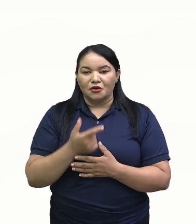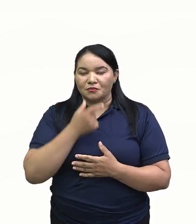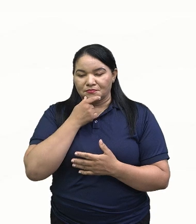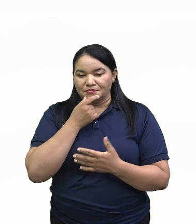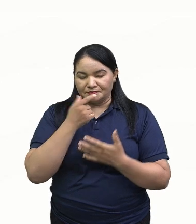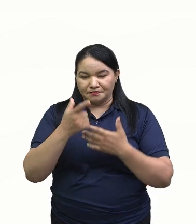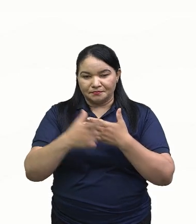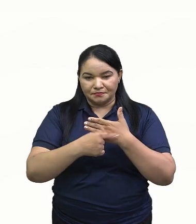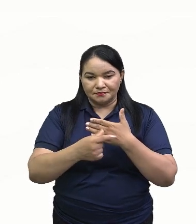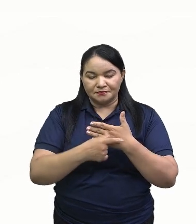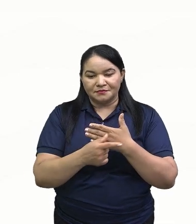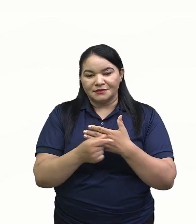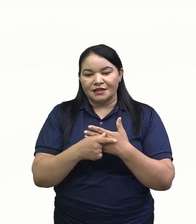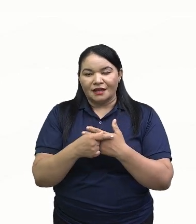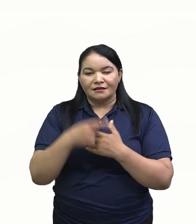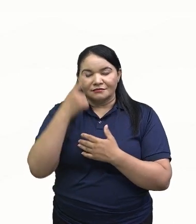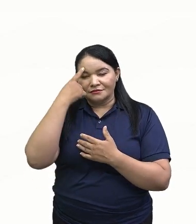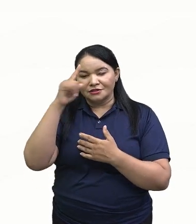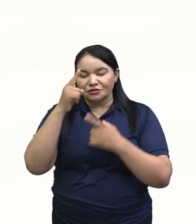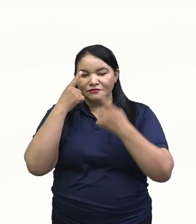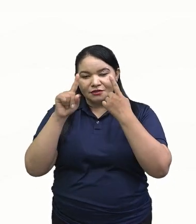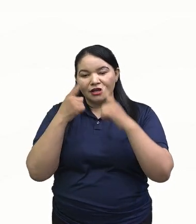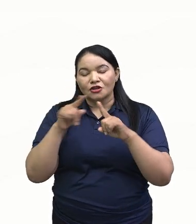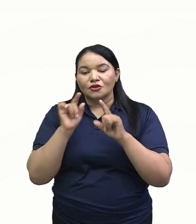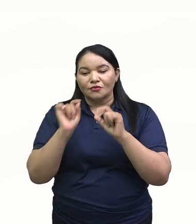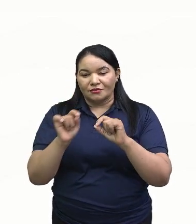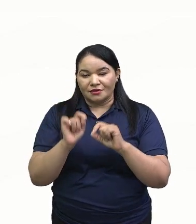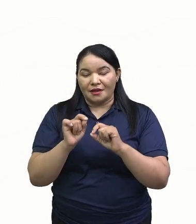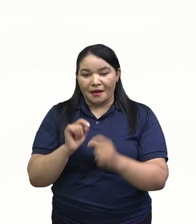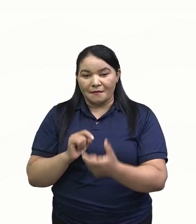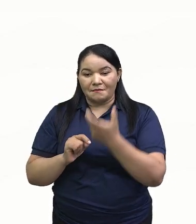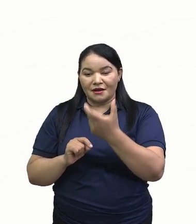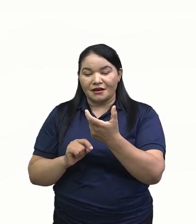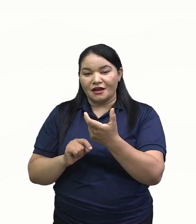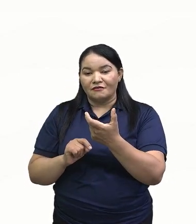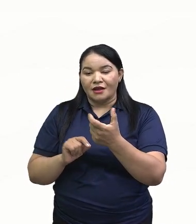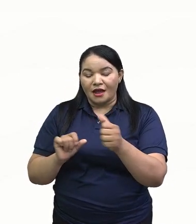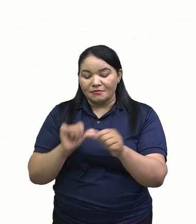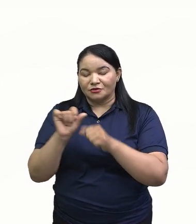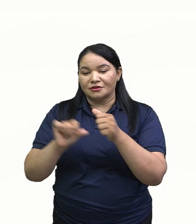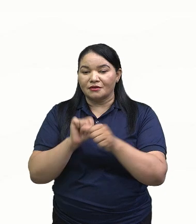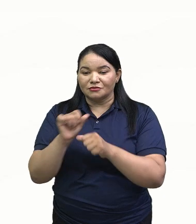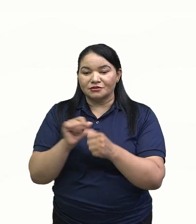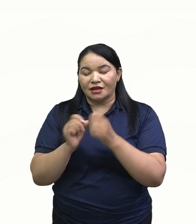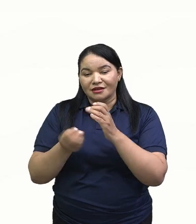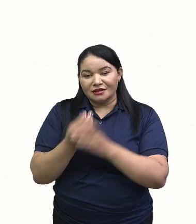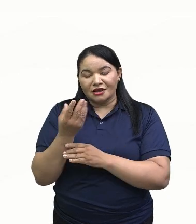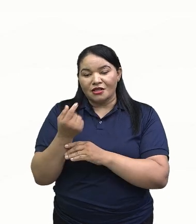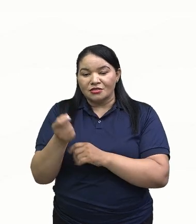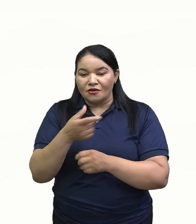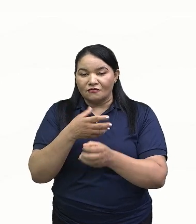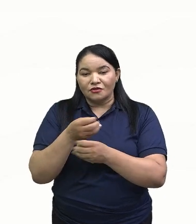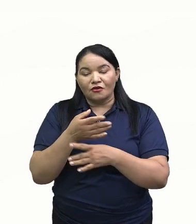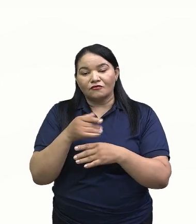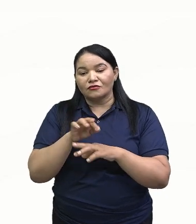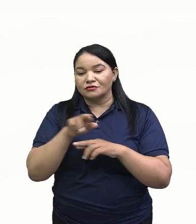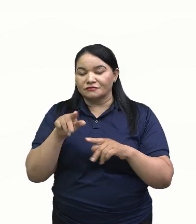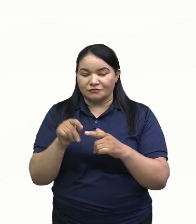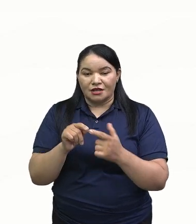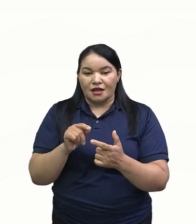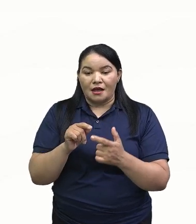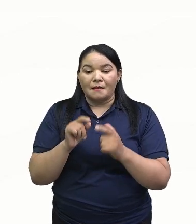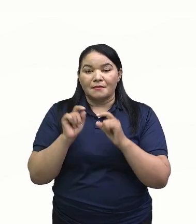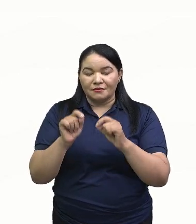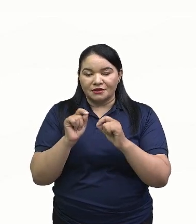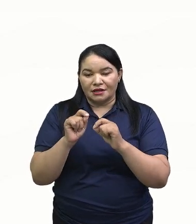criatividade de usar uma palavra e transformar ela em outras, fazendo uma espécie de poesia,